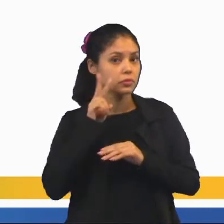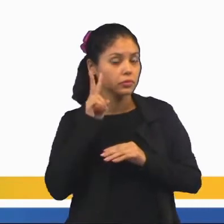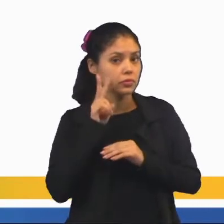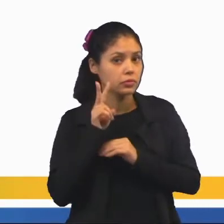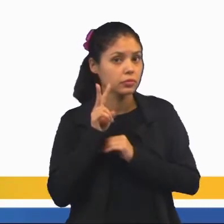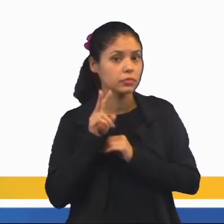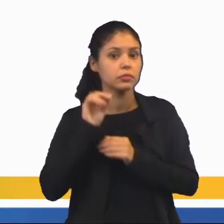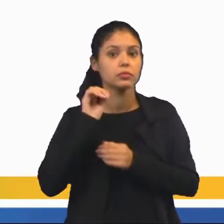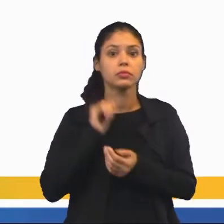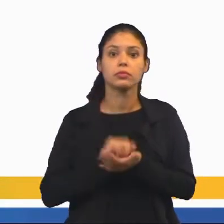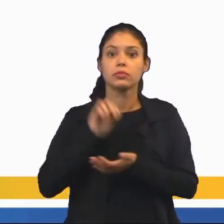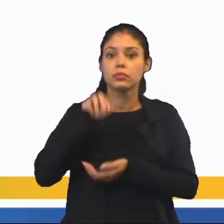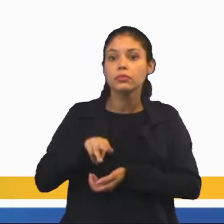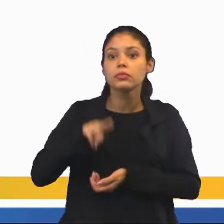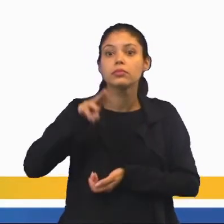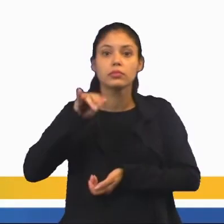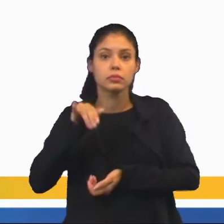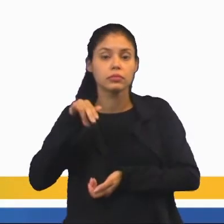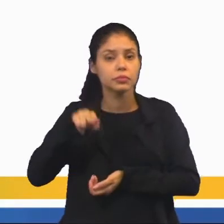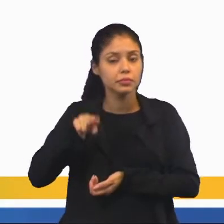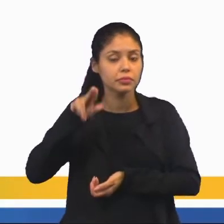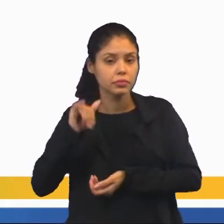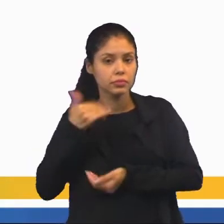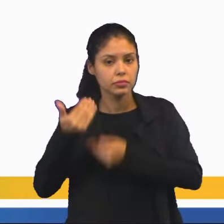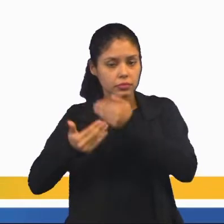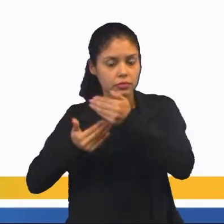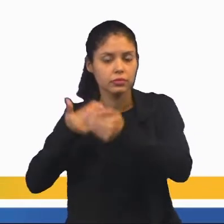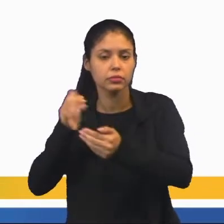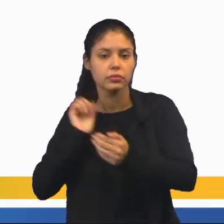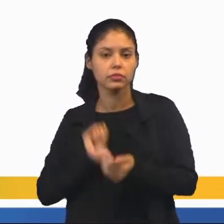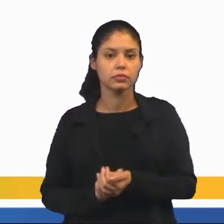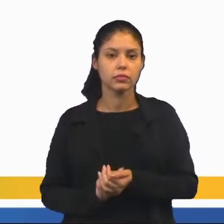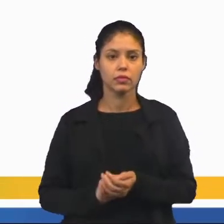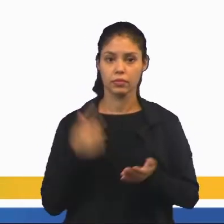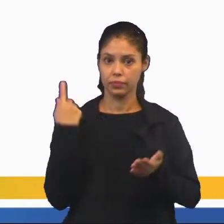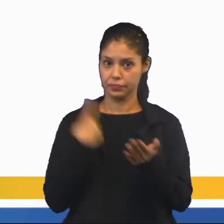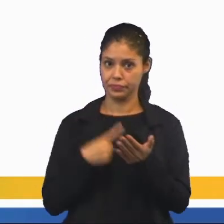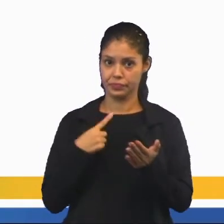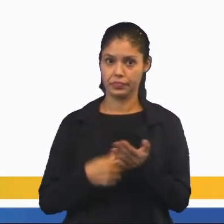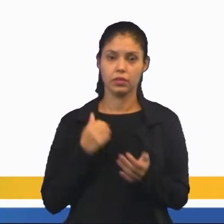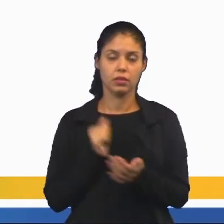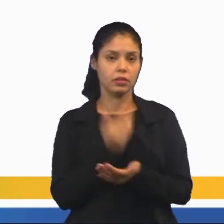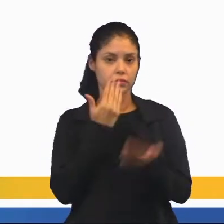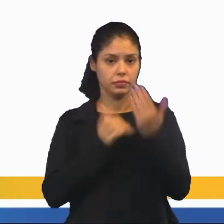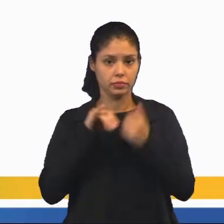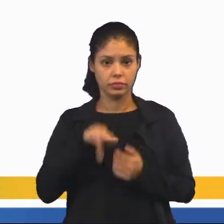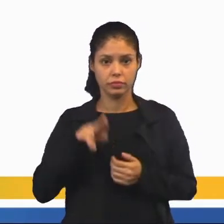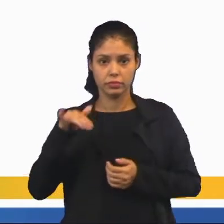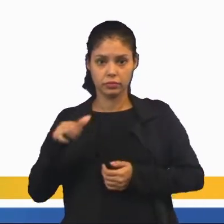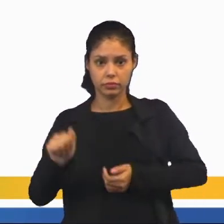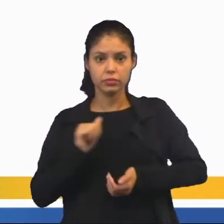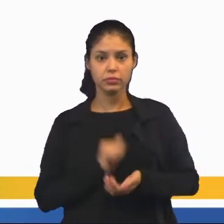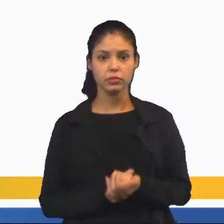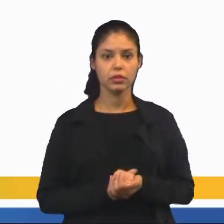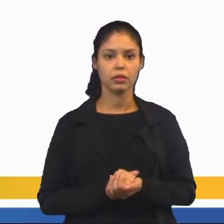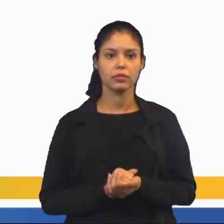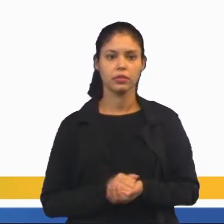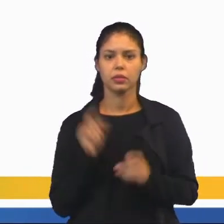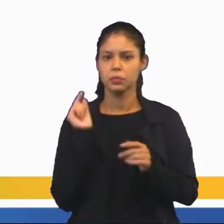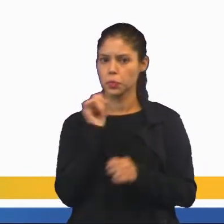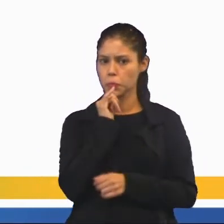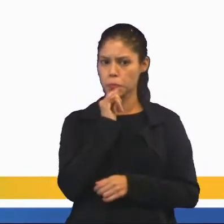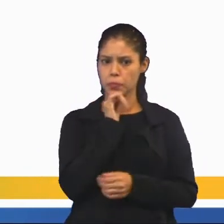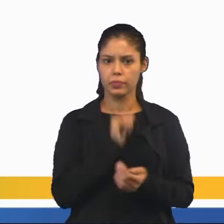Lembram? Mini processados, isso mesmo. Então, são considerados alimentos minimamente processados,